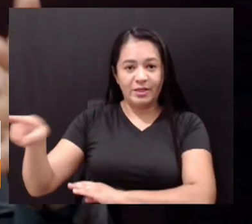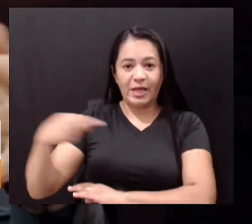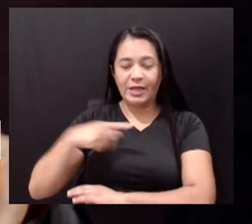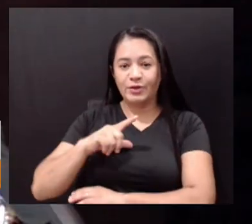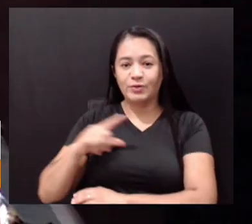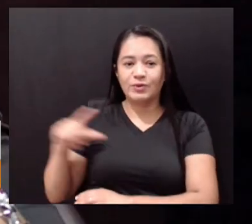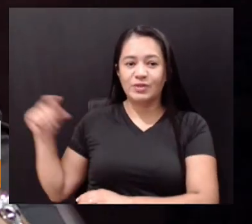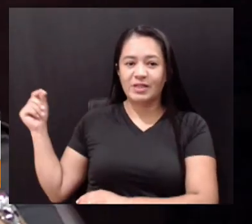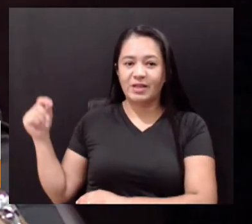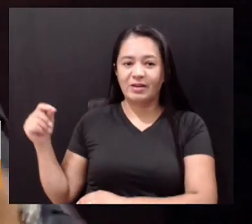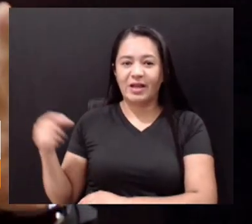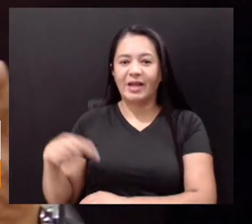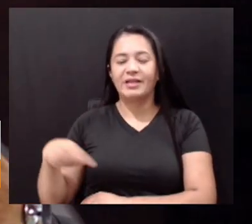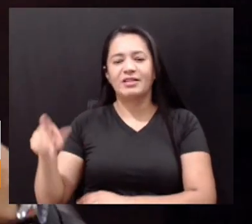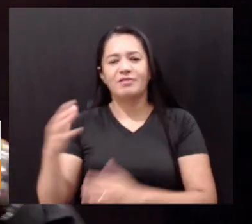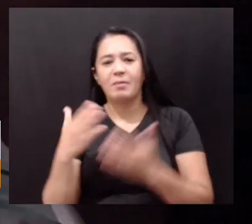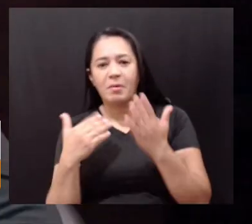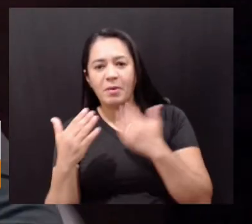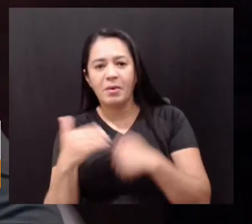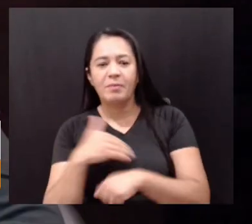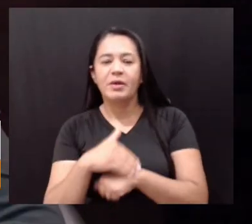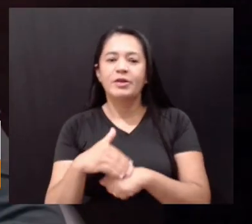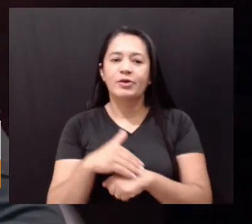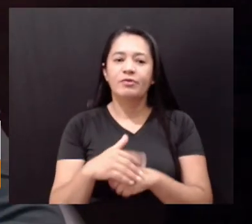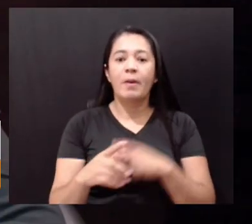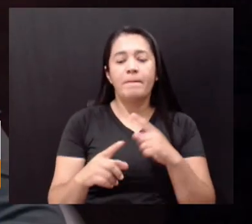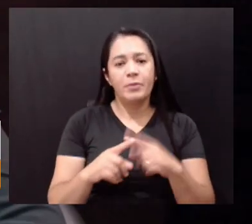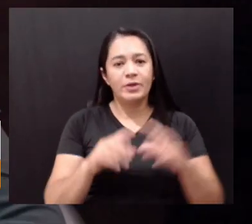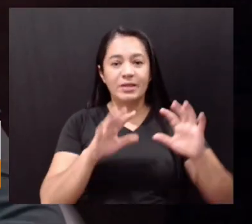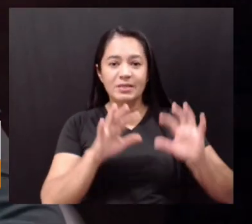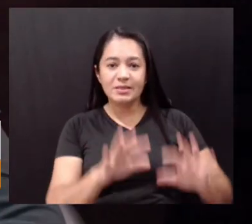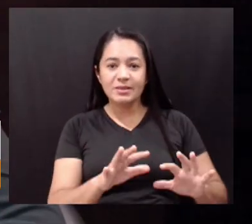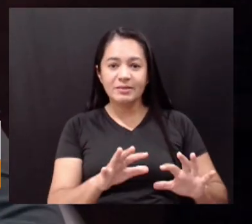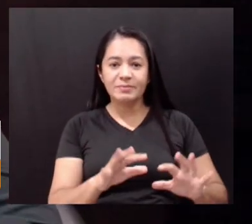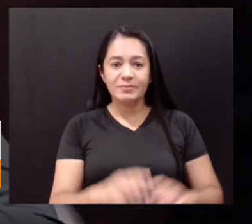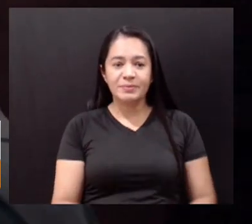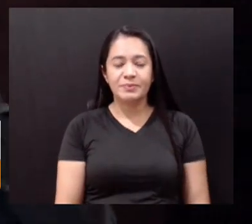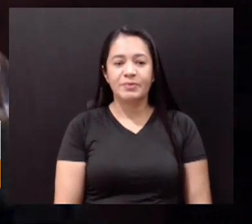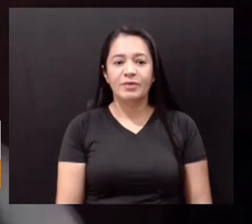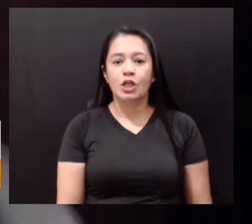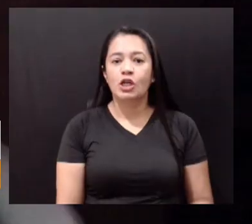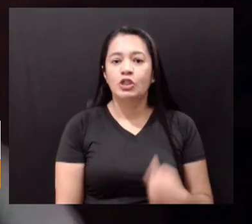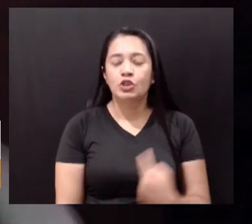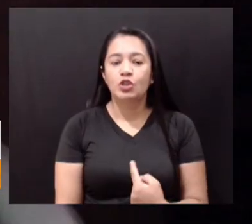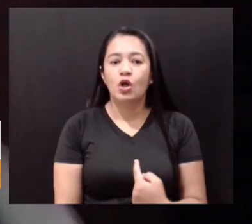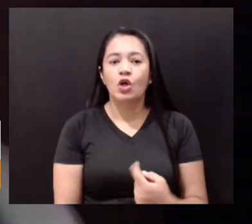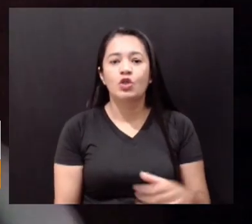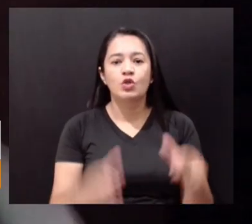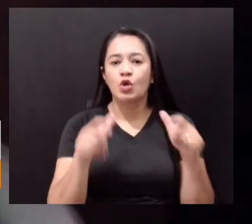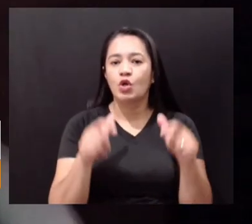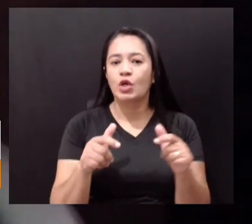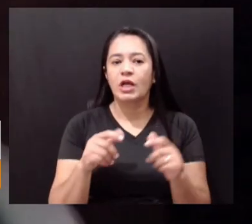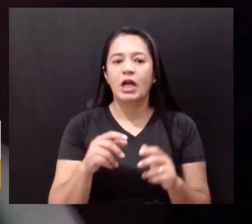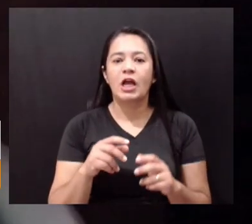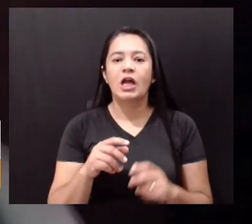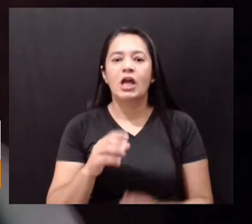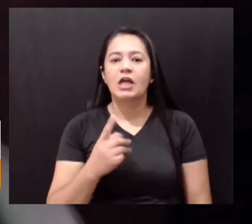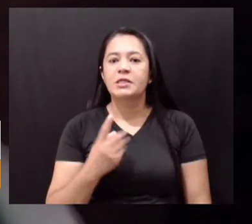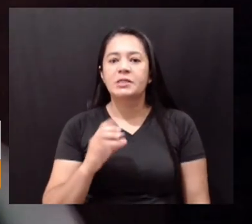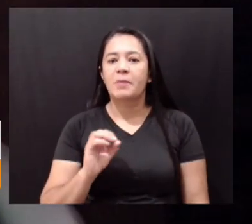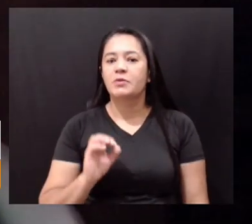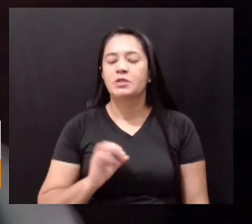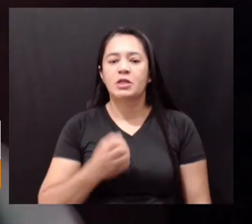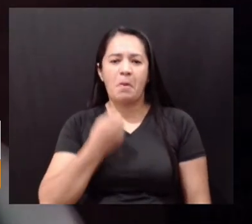um papo e conversar, porque é isso, né, a gente não está num ambiente em que vai ser 100% tudo muito bom, vai ser um mar de rosas,